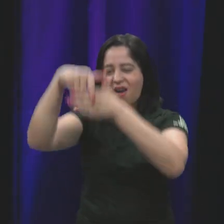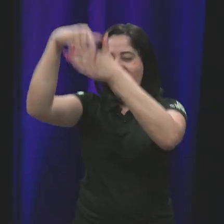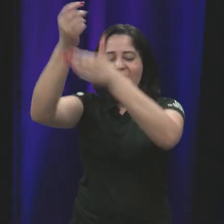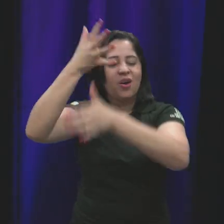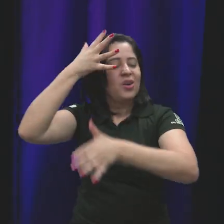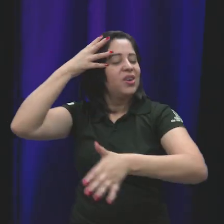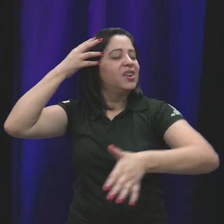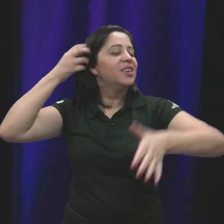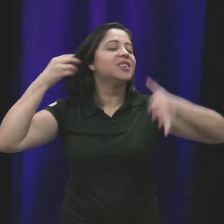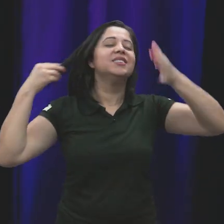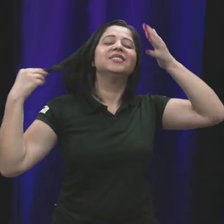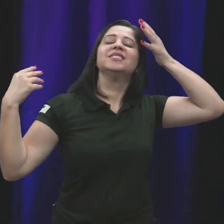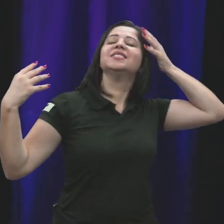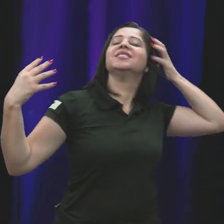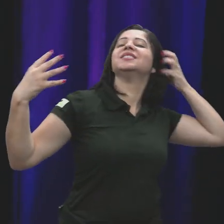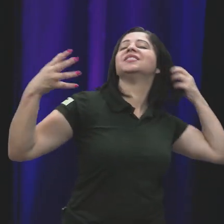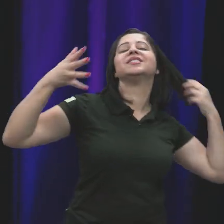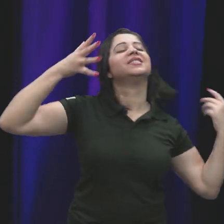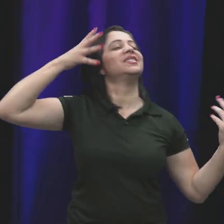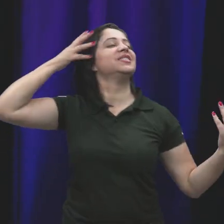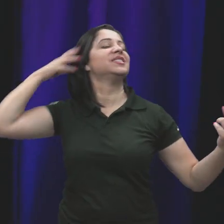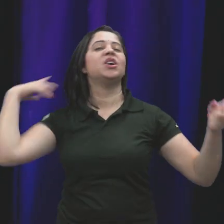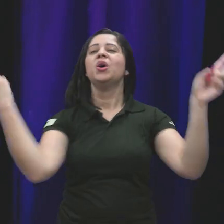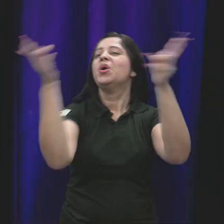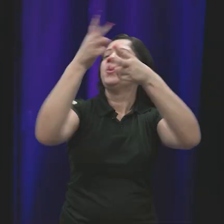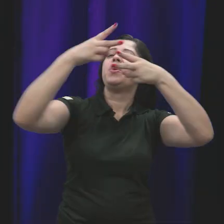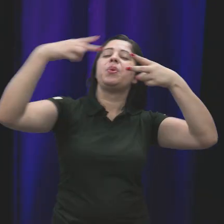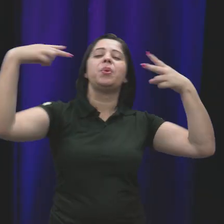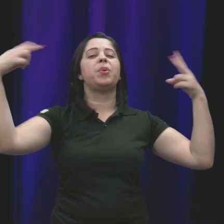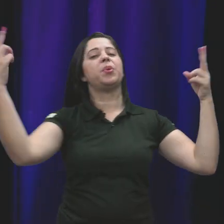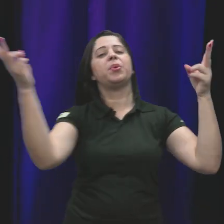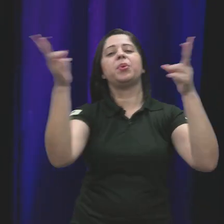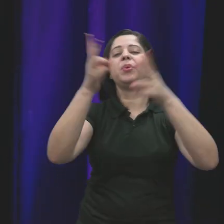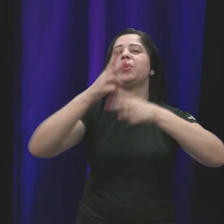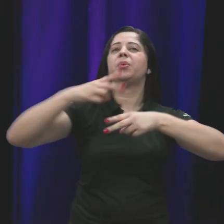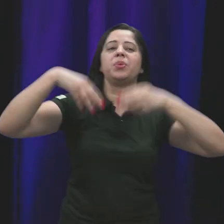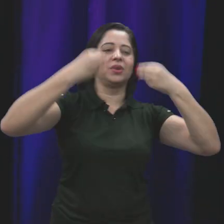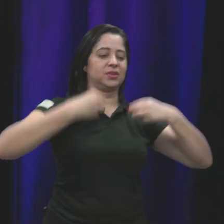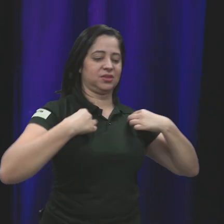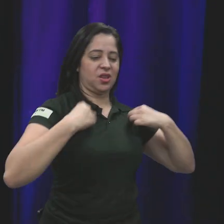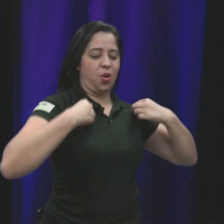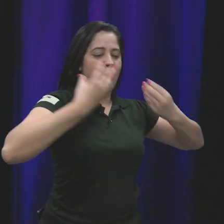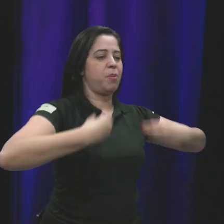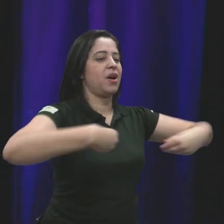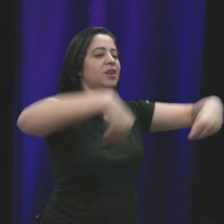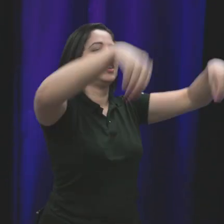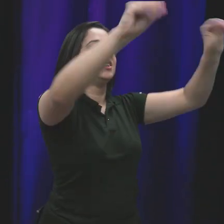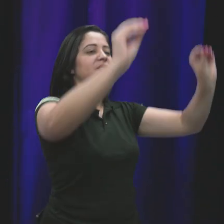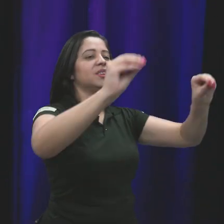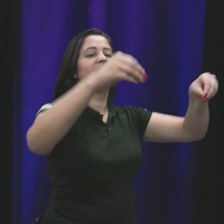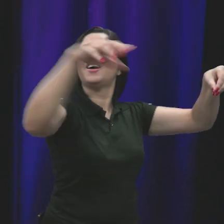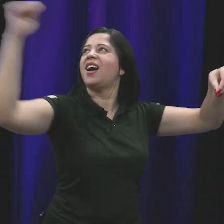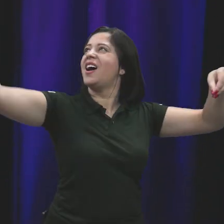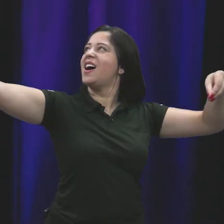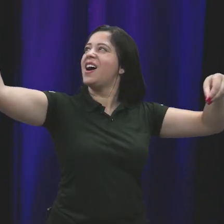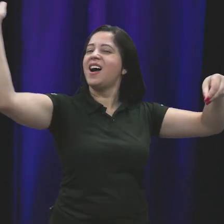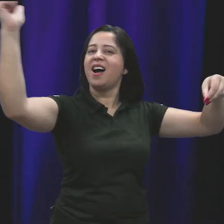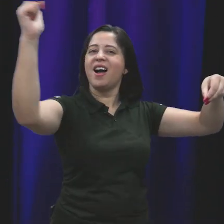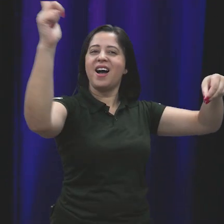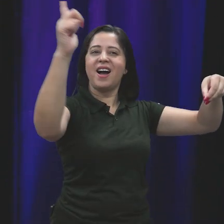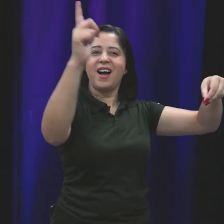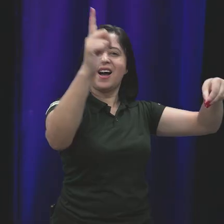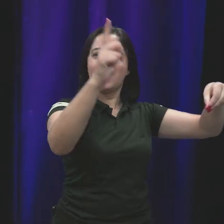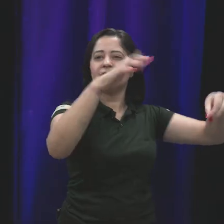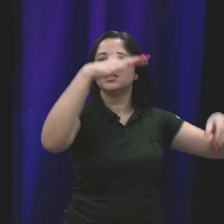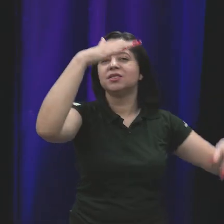no cabelo ao vento. E o sol clarando nossas roupas no